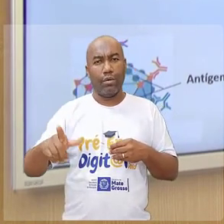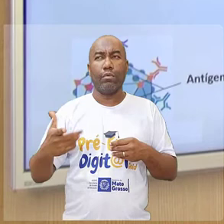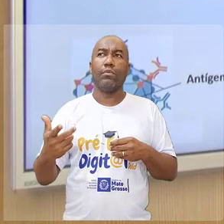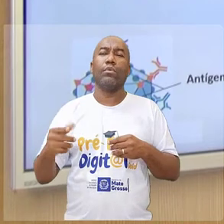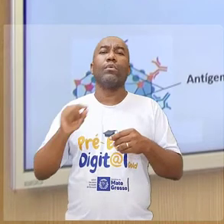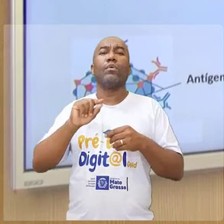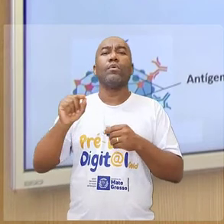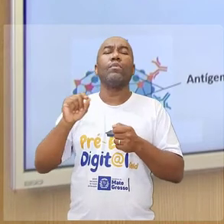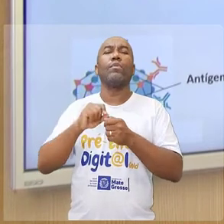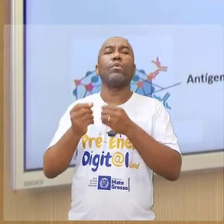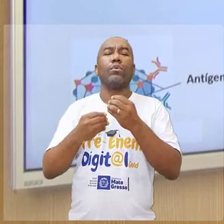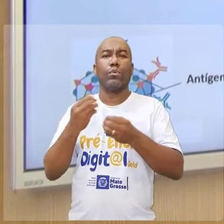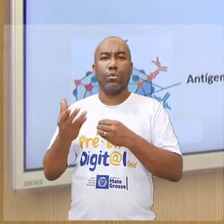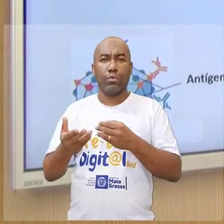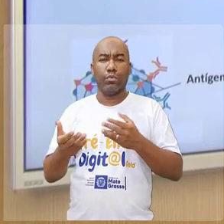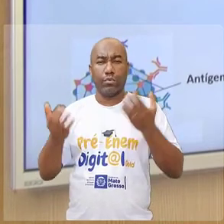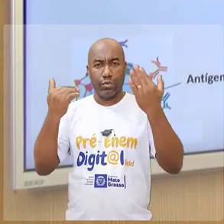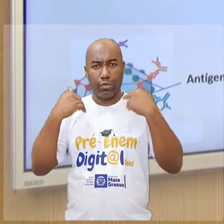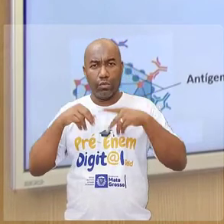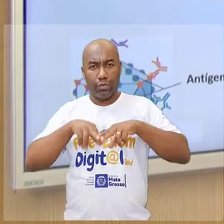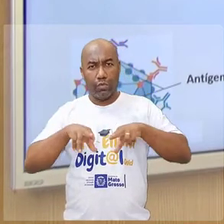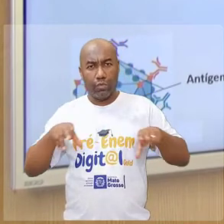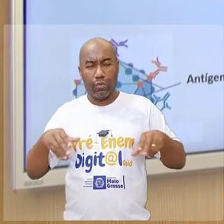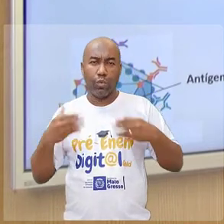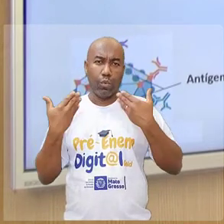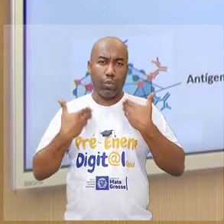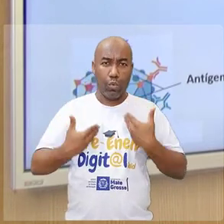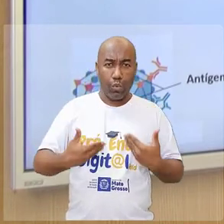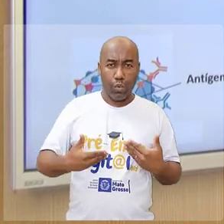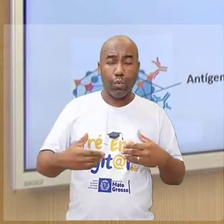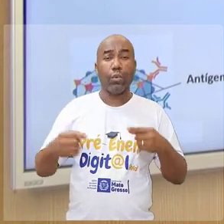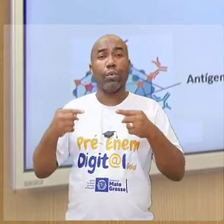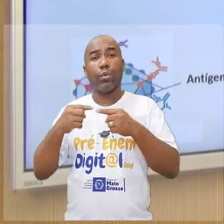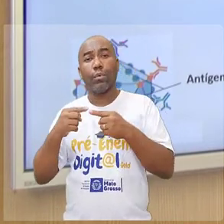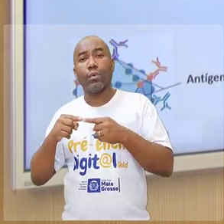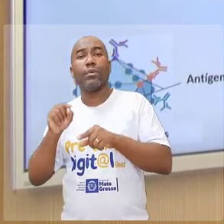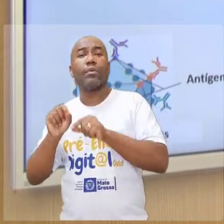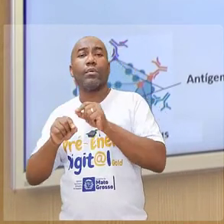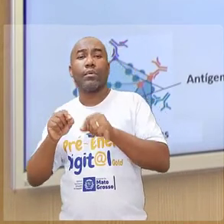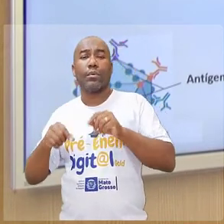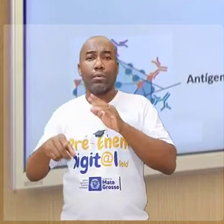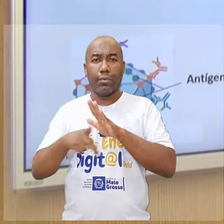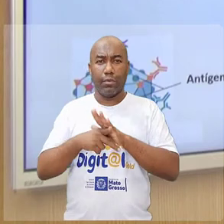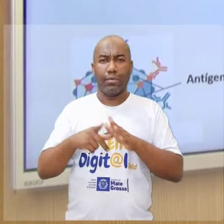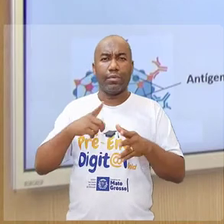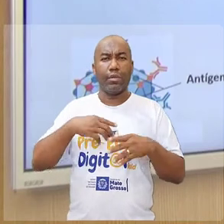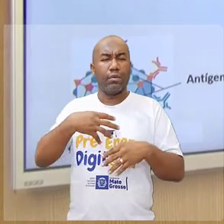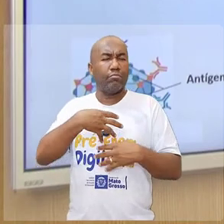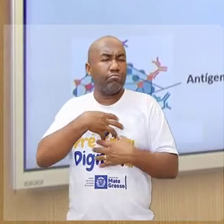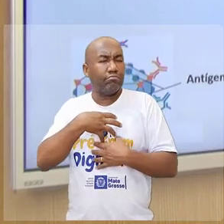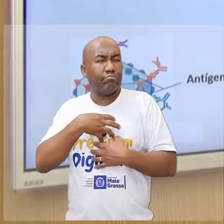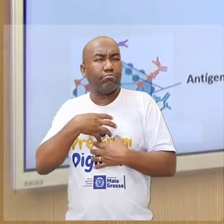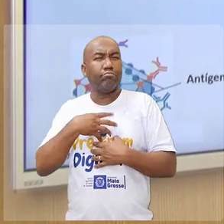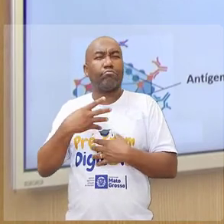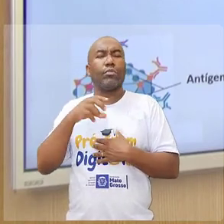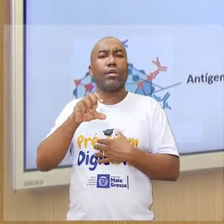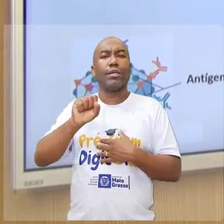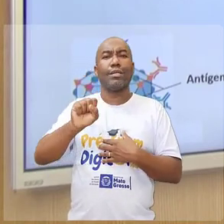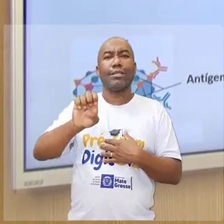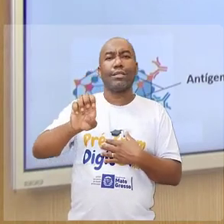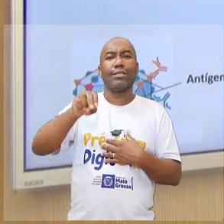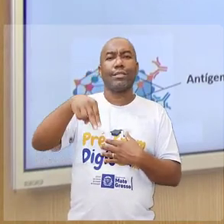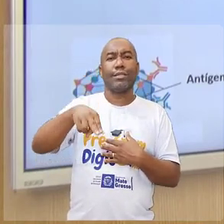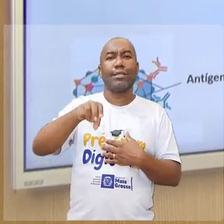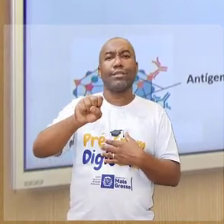antígeno entra em nosso corpo e causa a sensibilização, a necessidade da produção